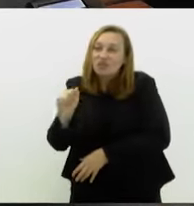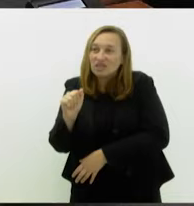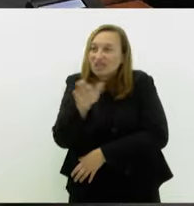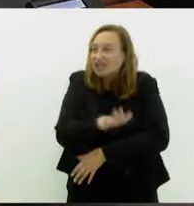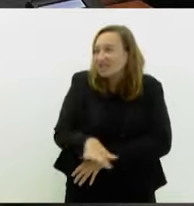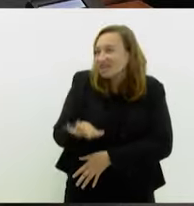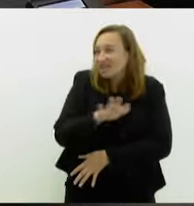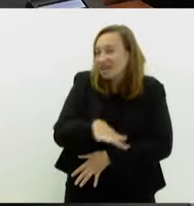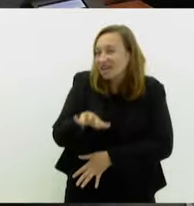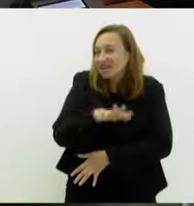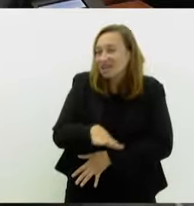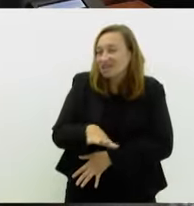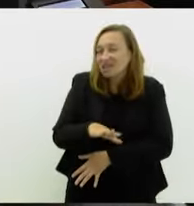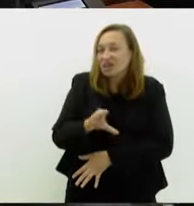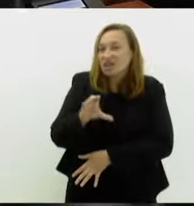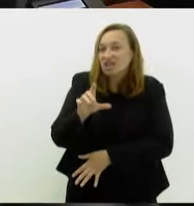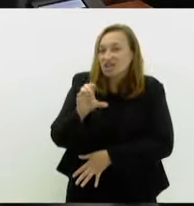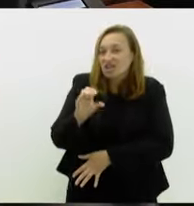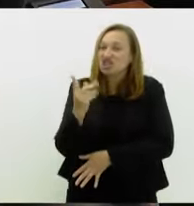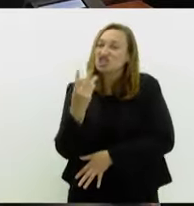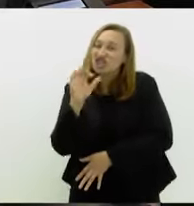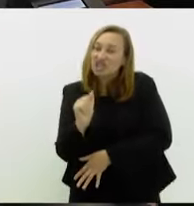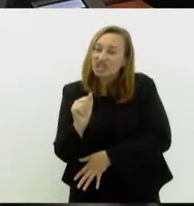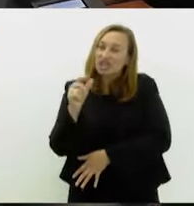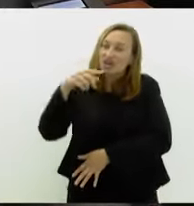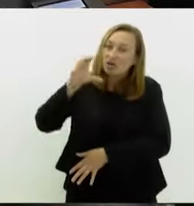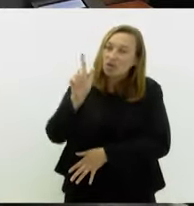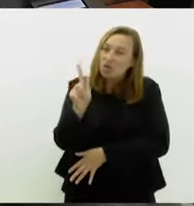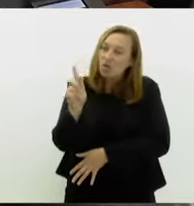Gonzaga que é a primeira Orquestra